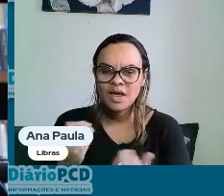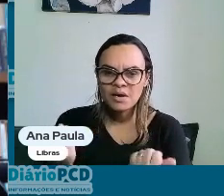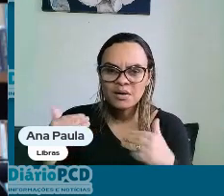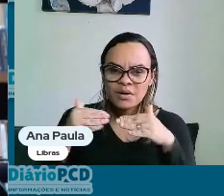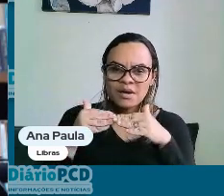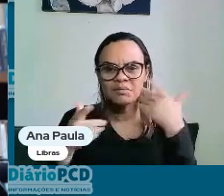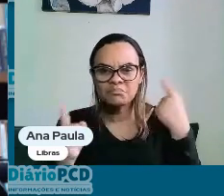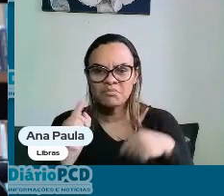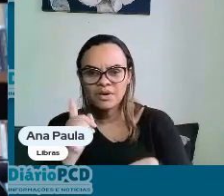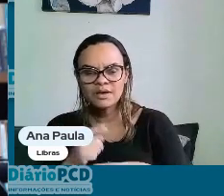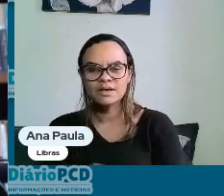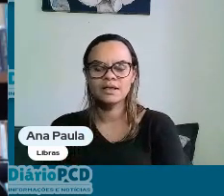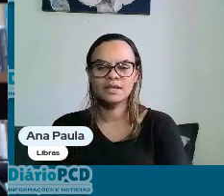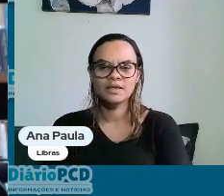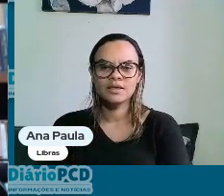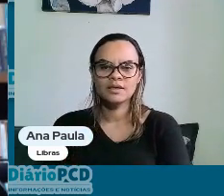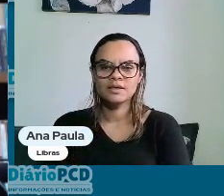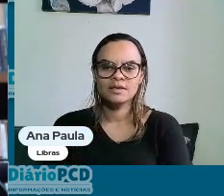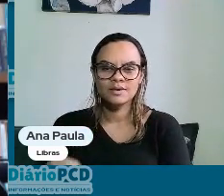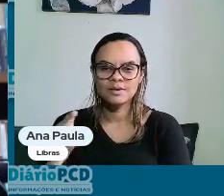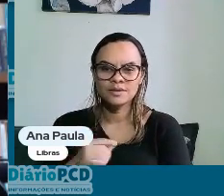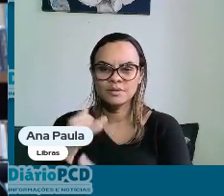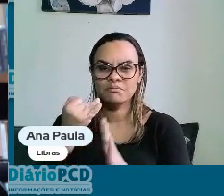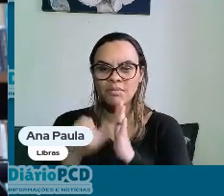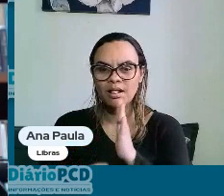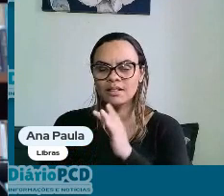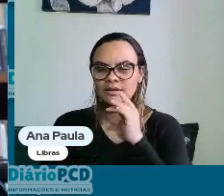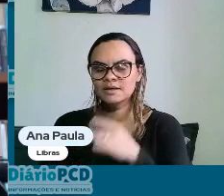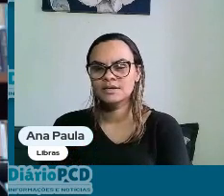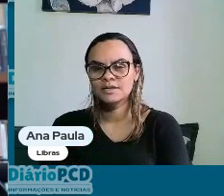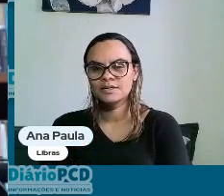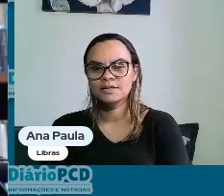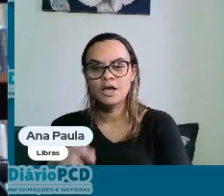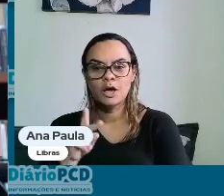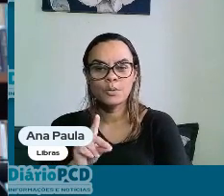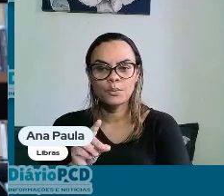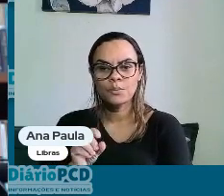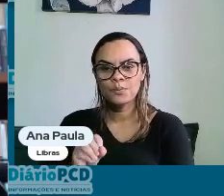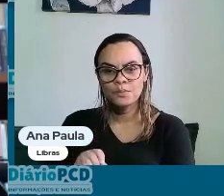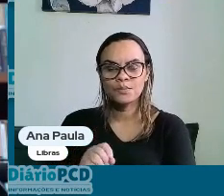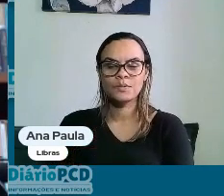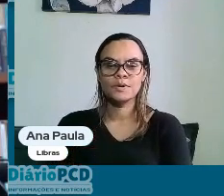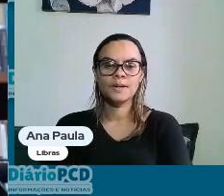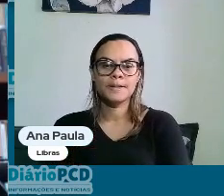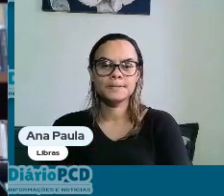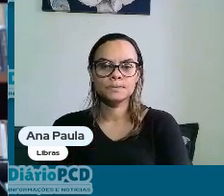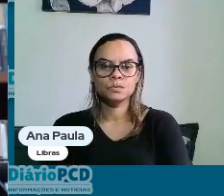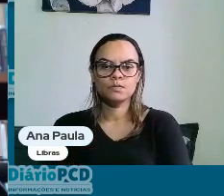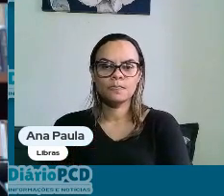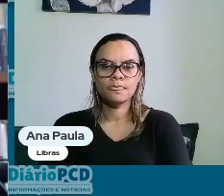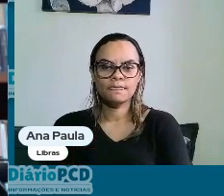não, da redução de imposto, por exemplo, na aquisição de todos os